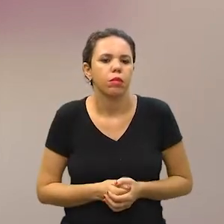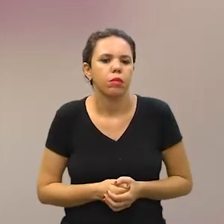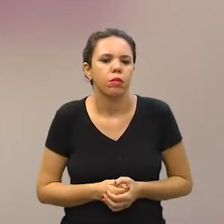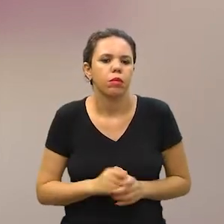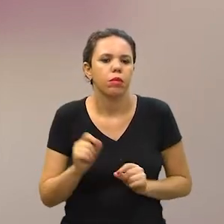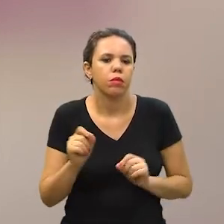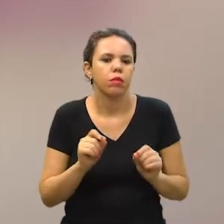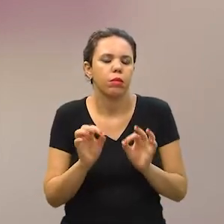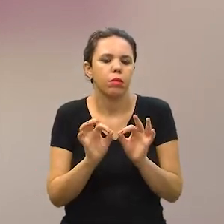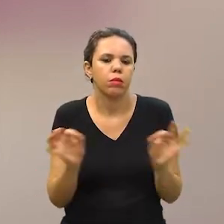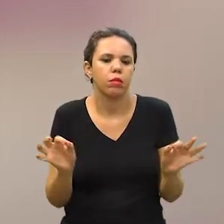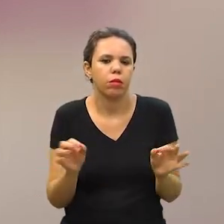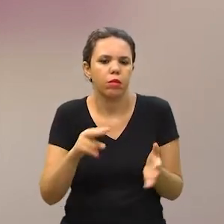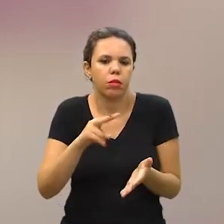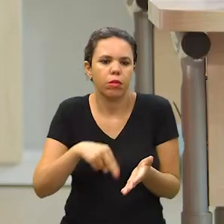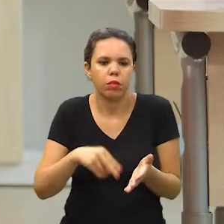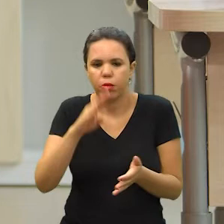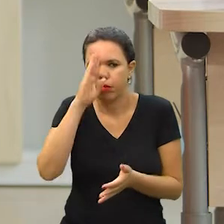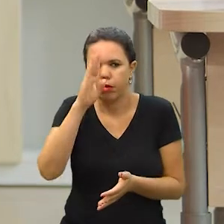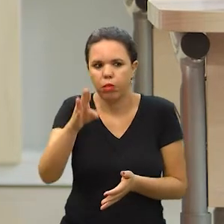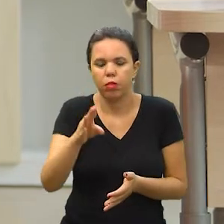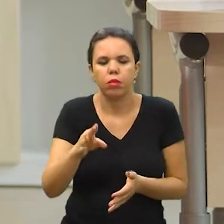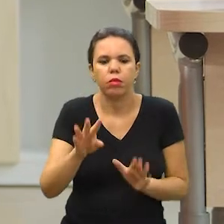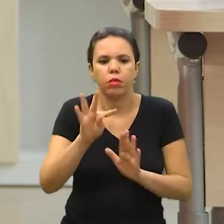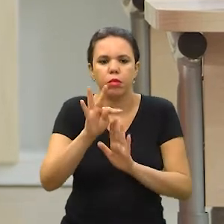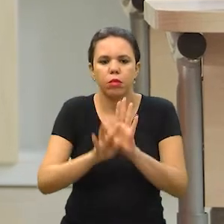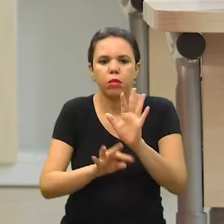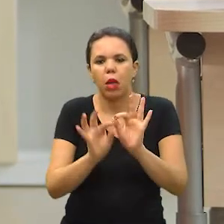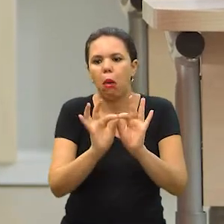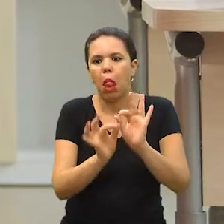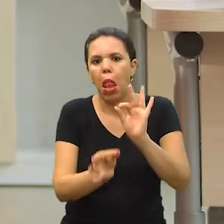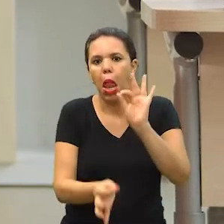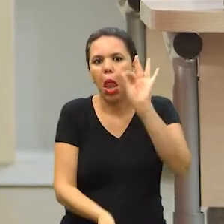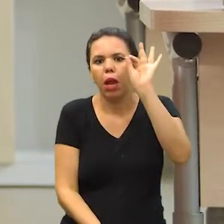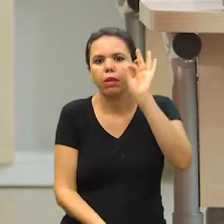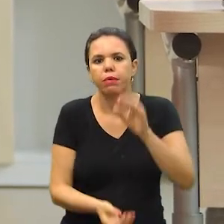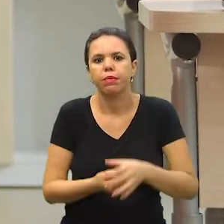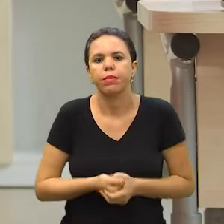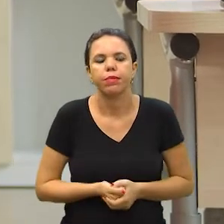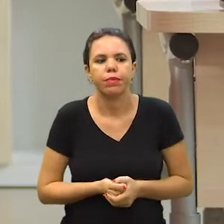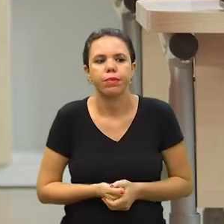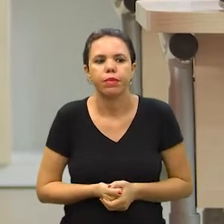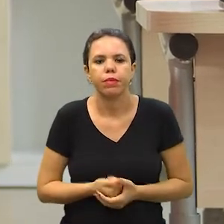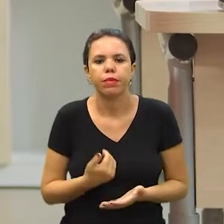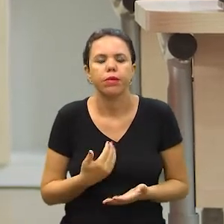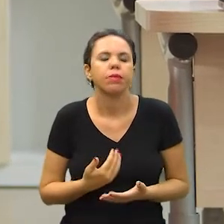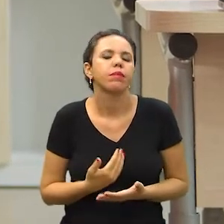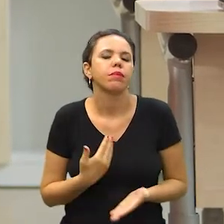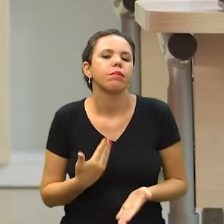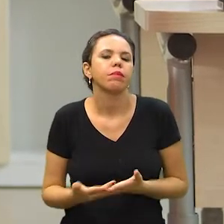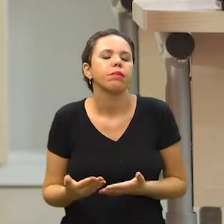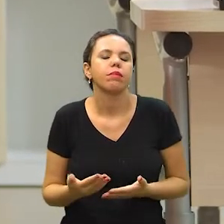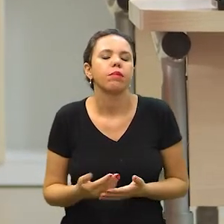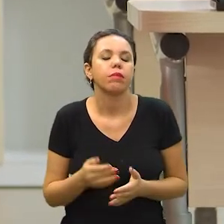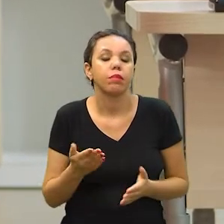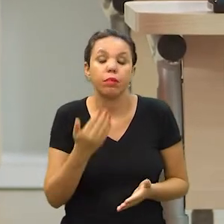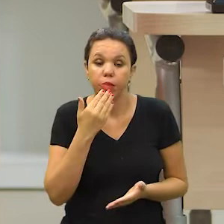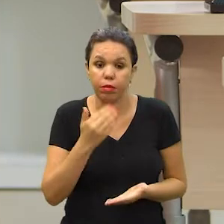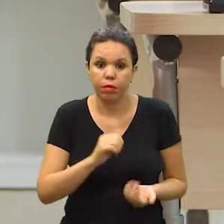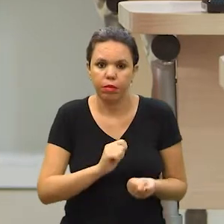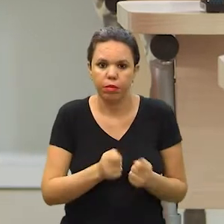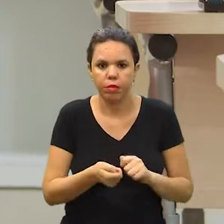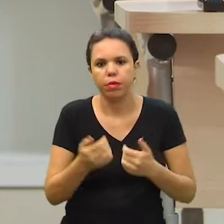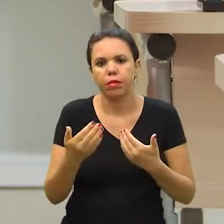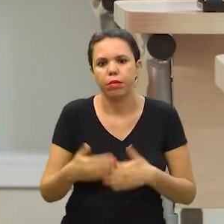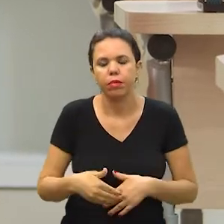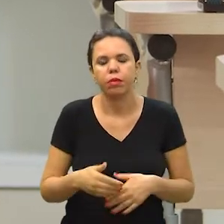assim, do que simplesmente ficar ali lendo, principalmente textos muito extensos. Né? E muitas vezes a gente pede também prova adaptada nesse